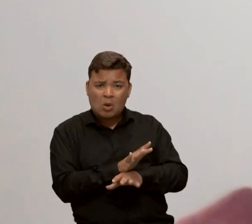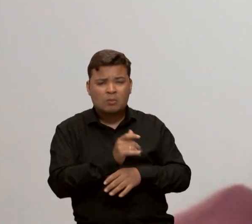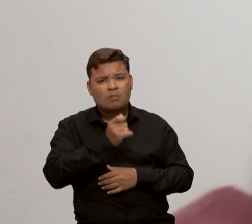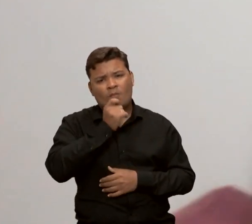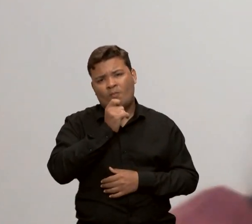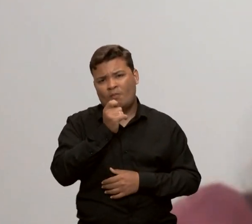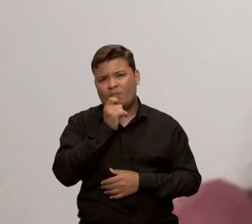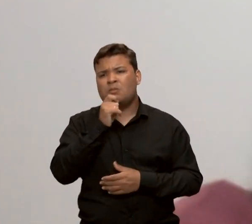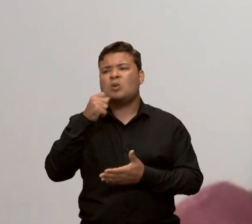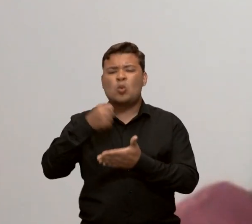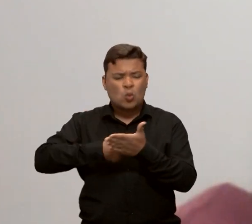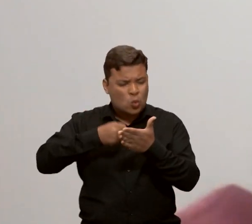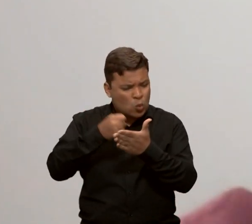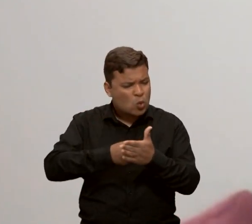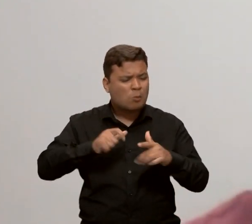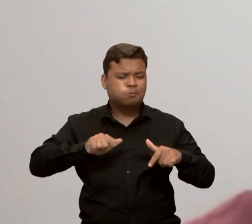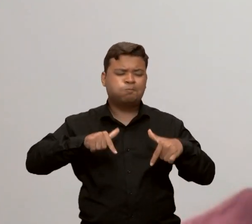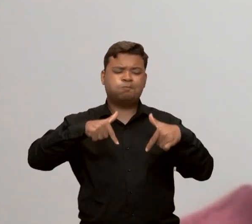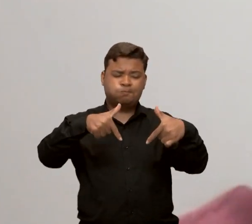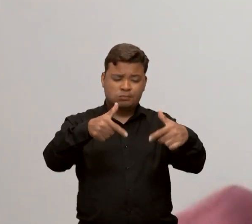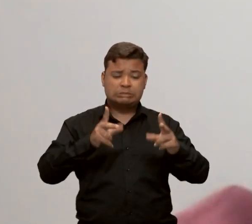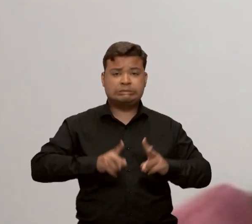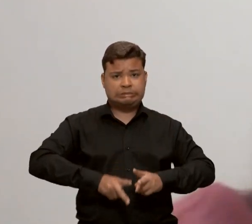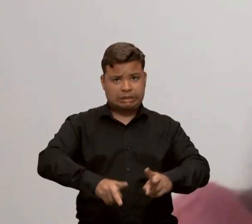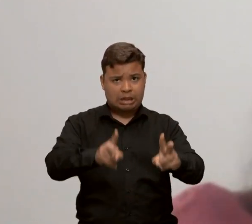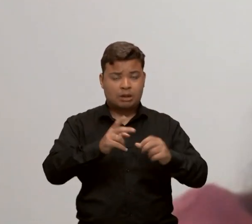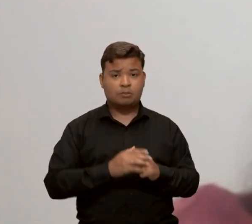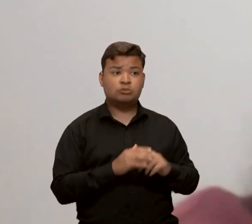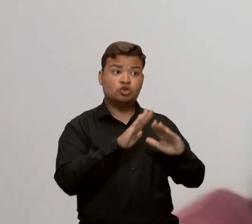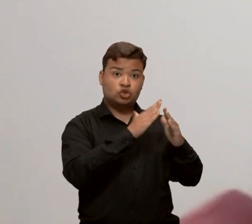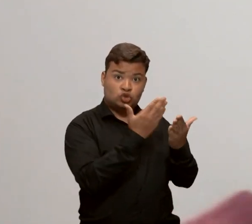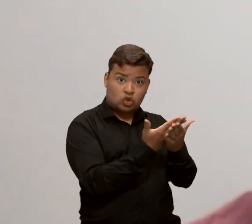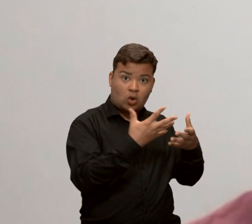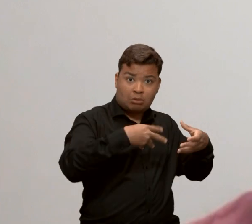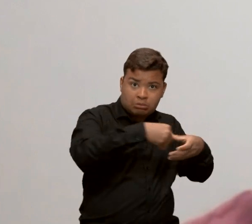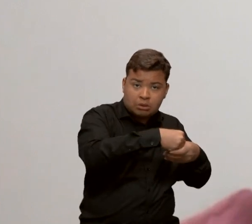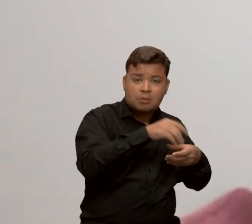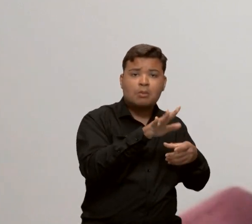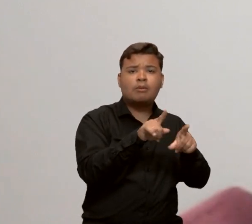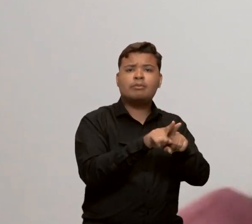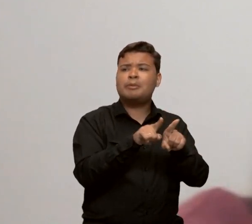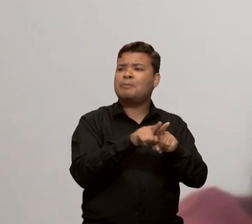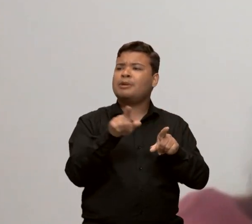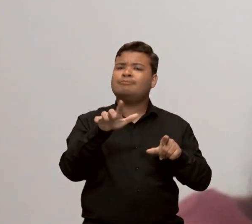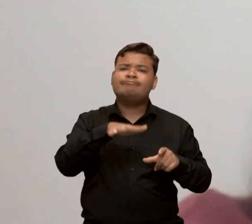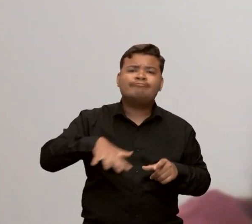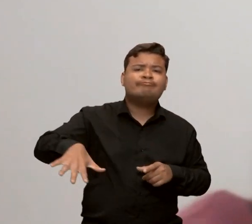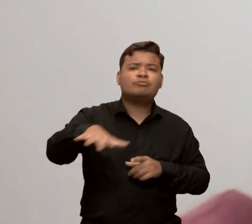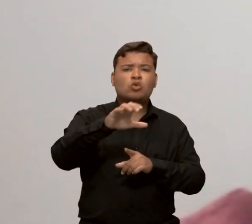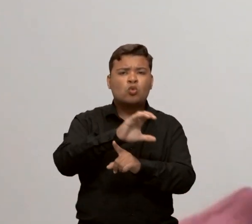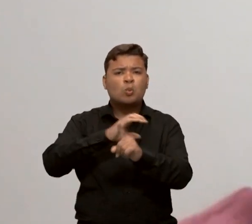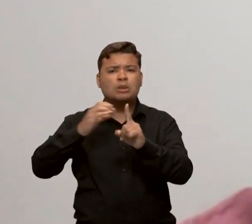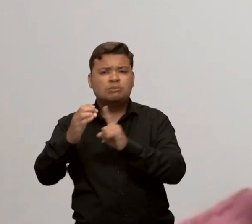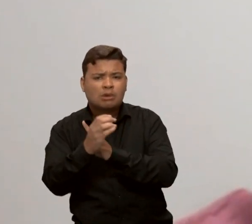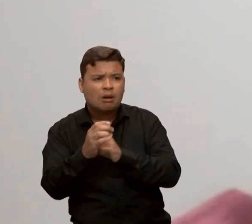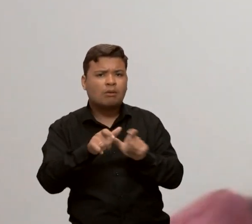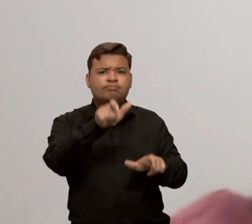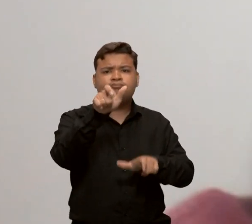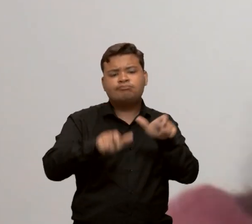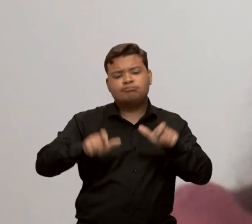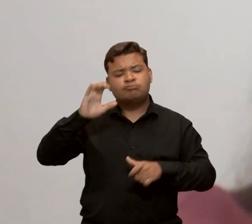é só escolar, mas de toda a comunidade, né, de todas as pessoas, cidadãos,